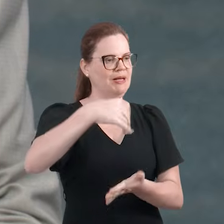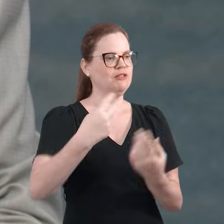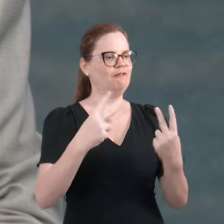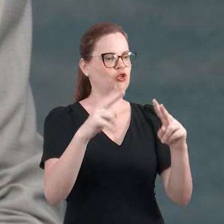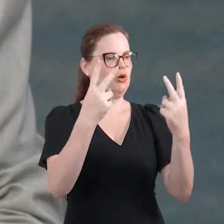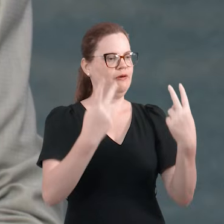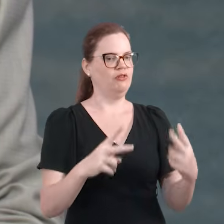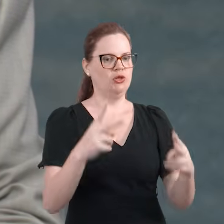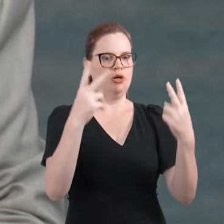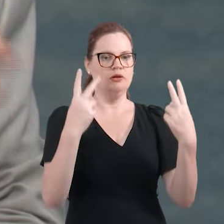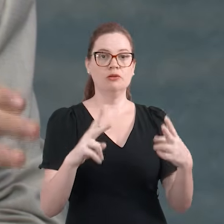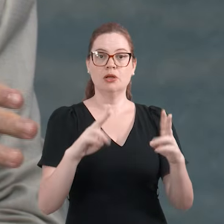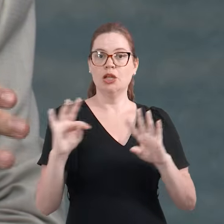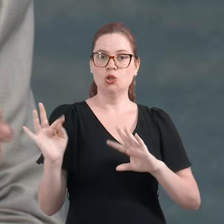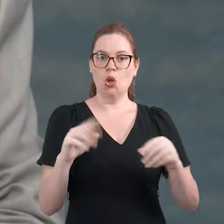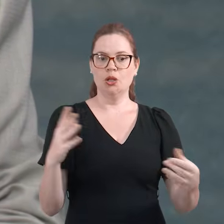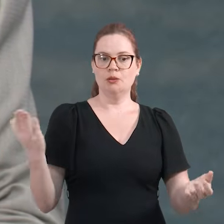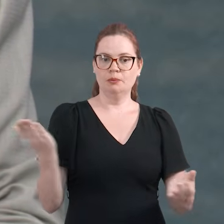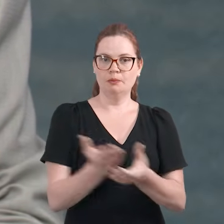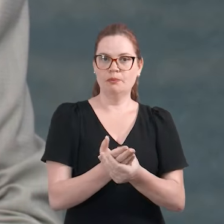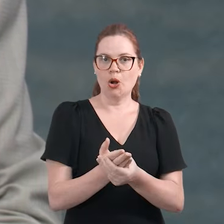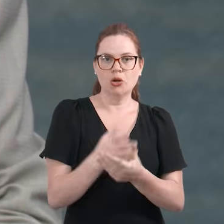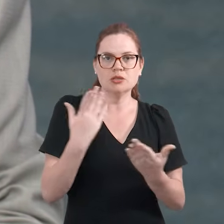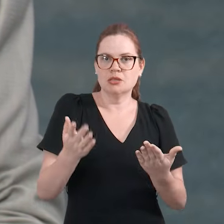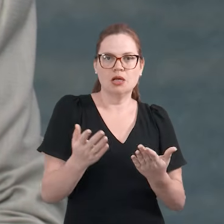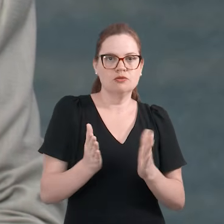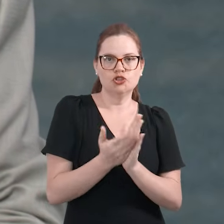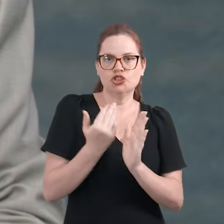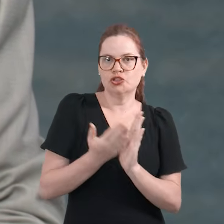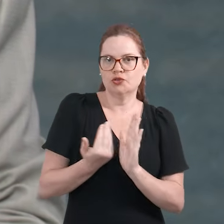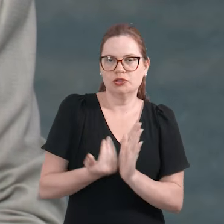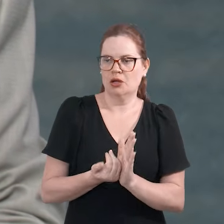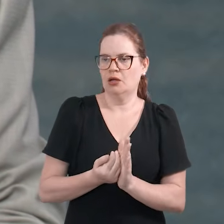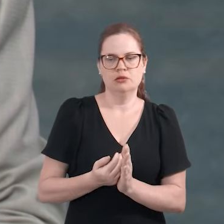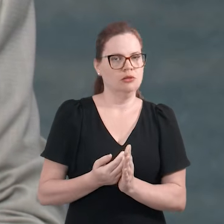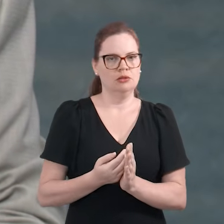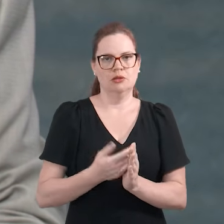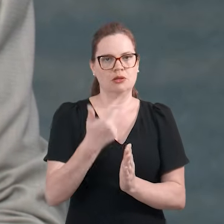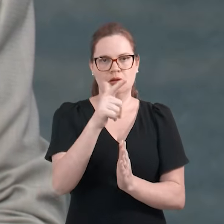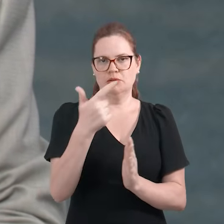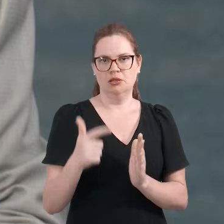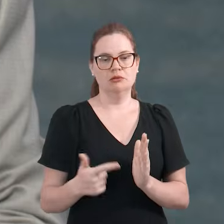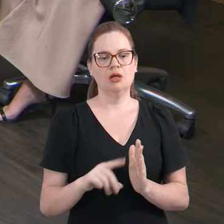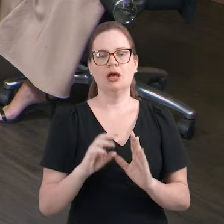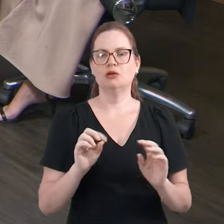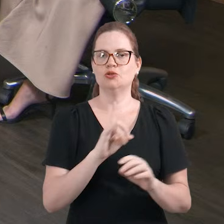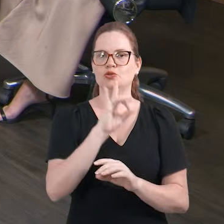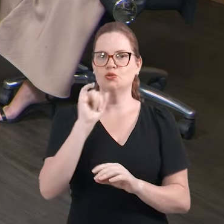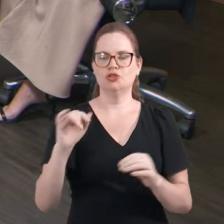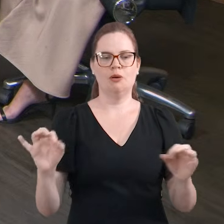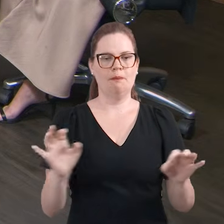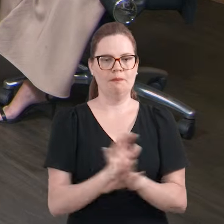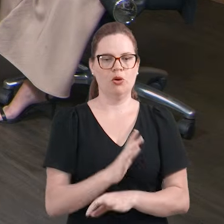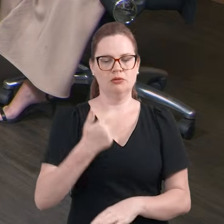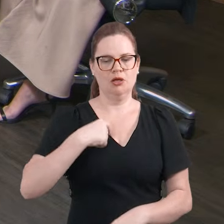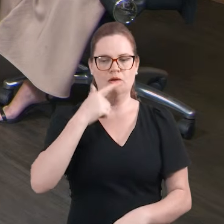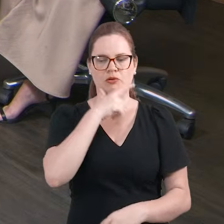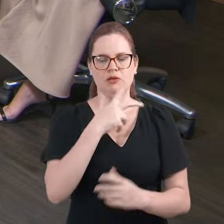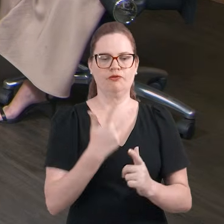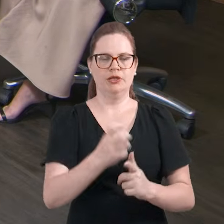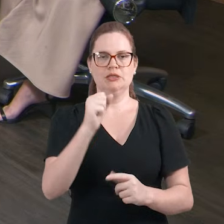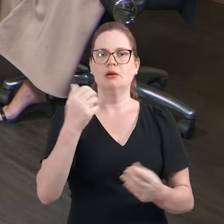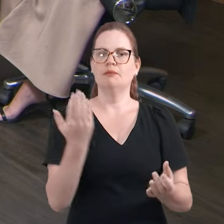o processo foi sendo desconstruído, ninguém entendia por quê, até o dia que o Senhor me deu a vitória. Mas Amém. no momento